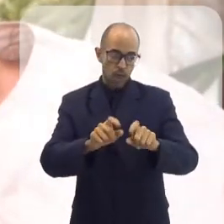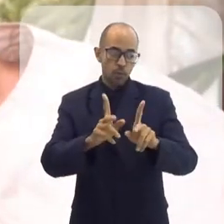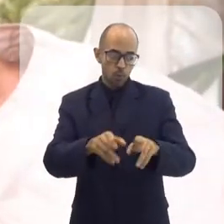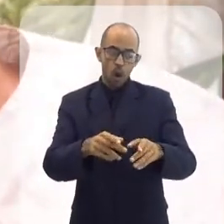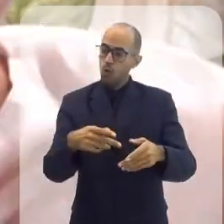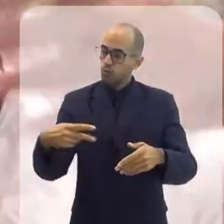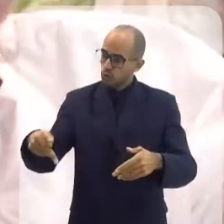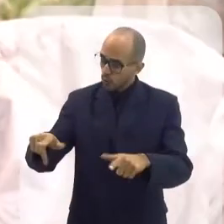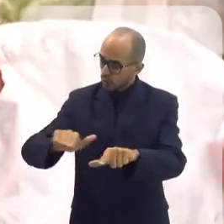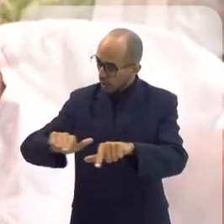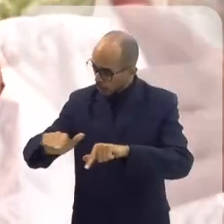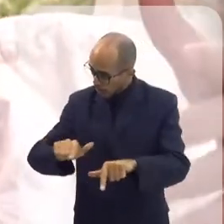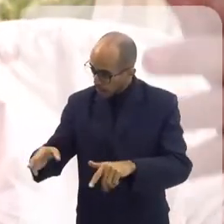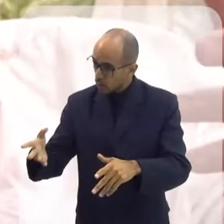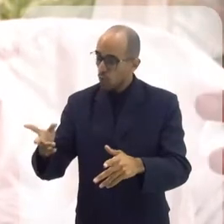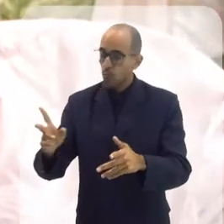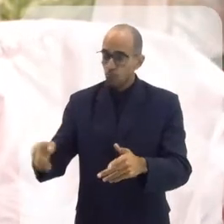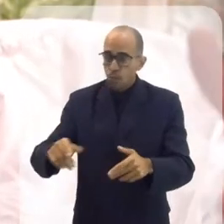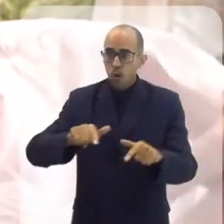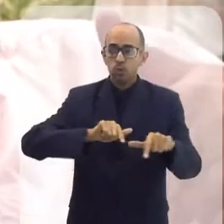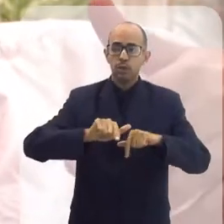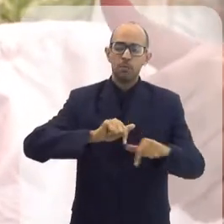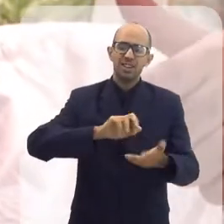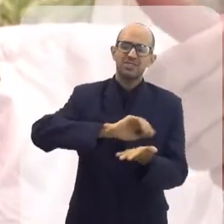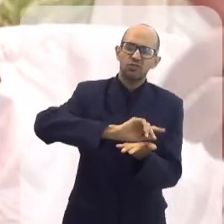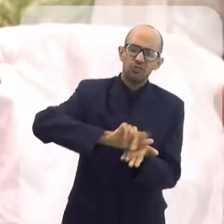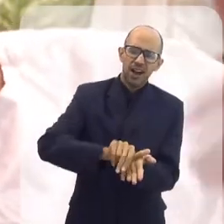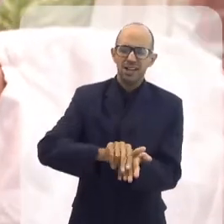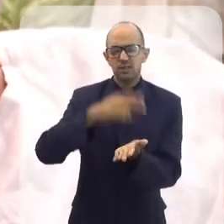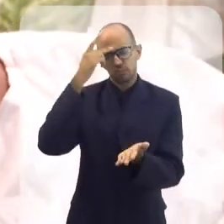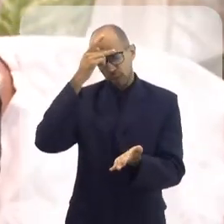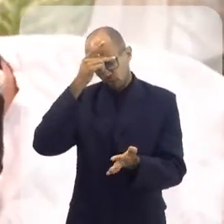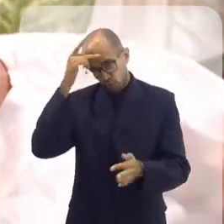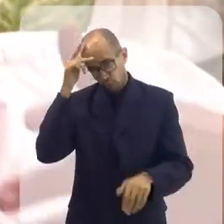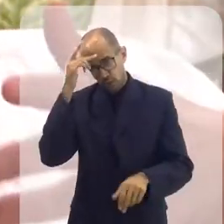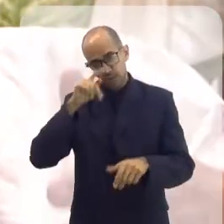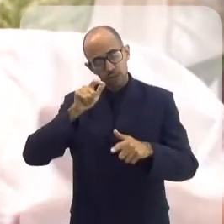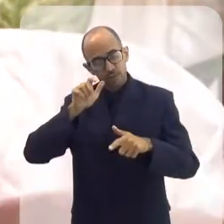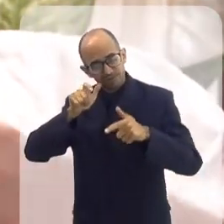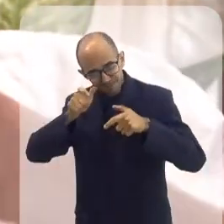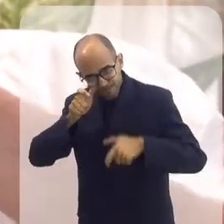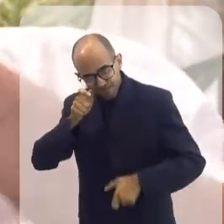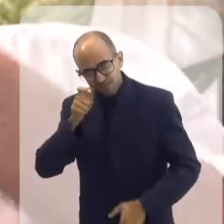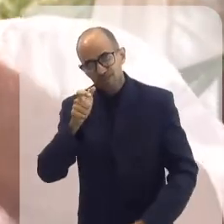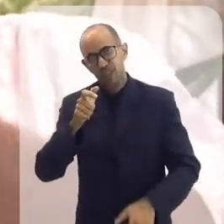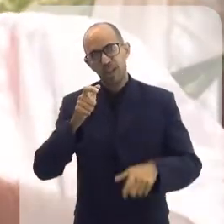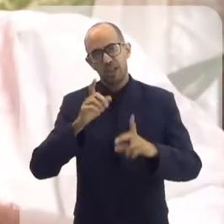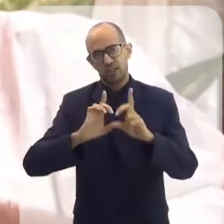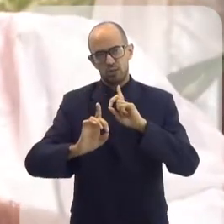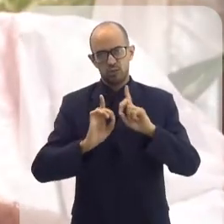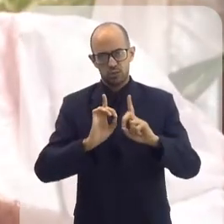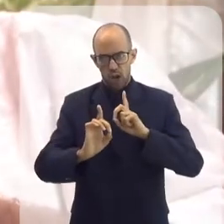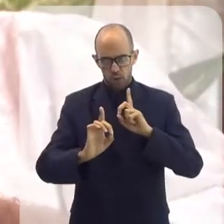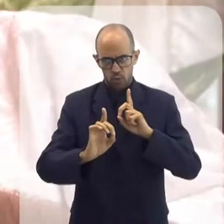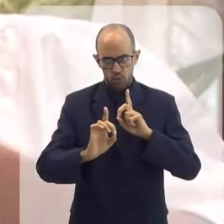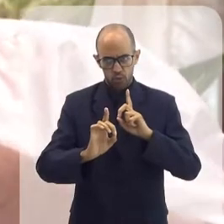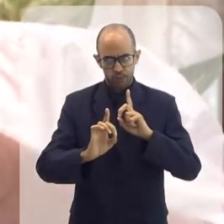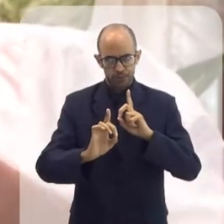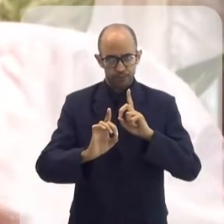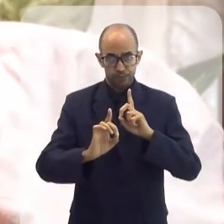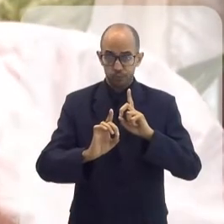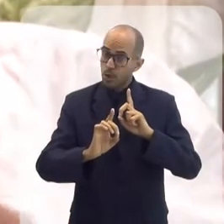trabalho que você faz com trabalho de tantos outros homens e mulheres que se dedicam ao diálogo